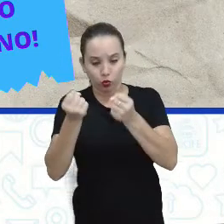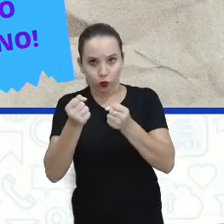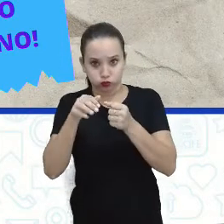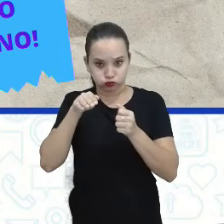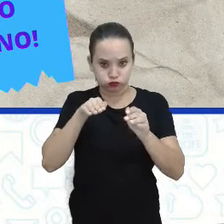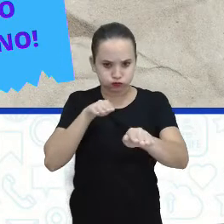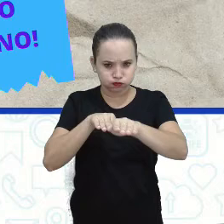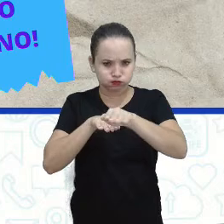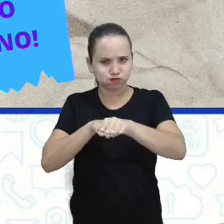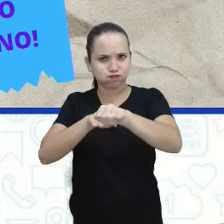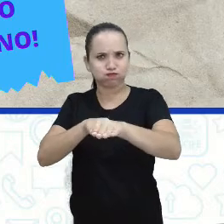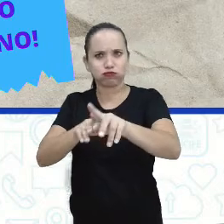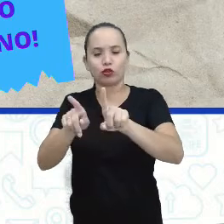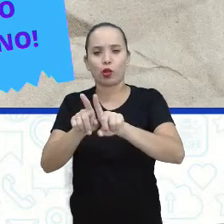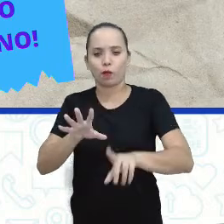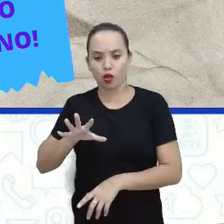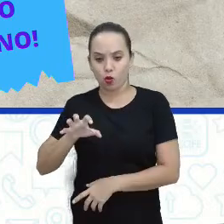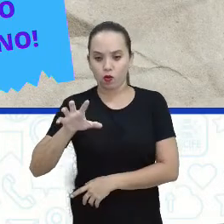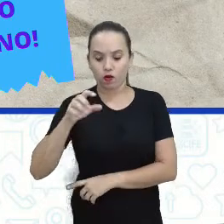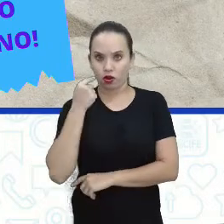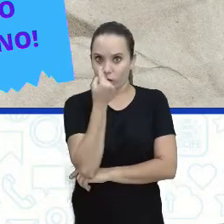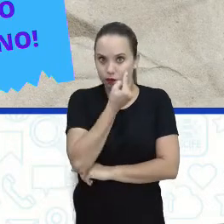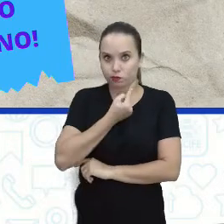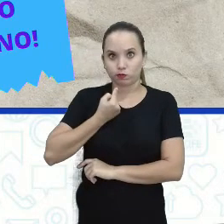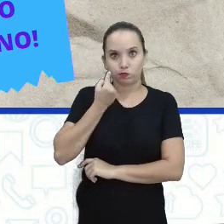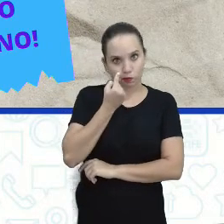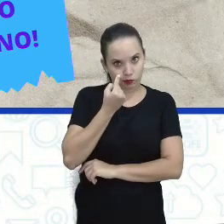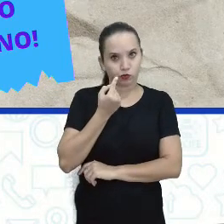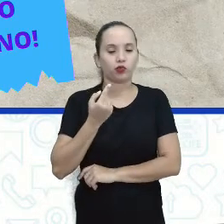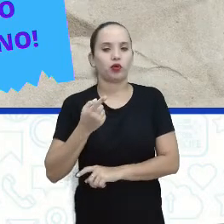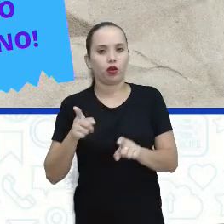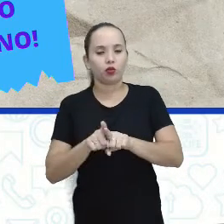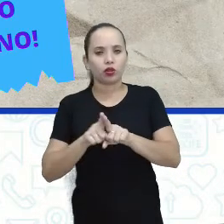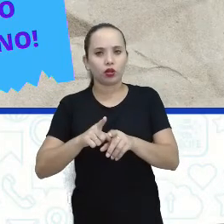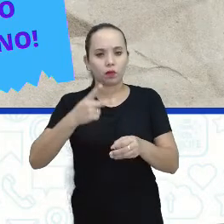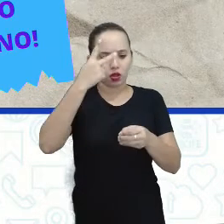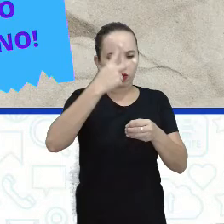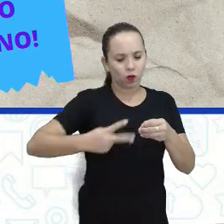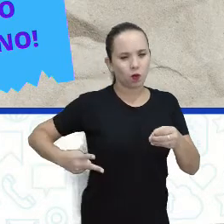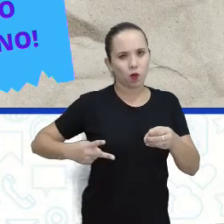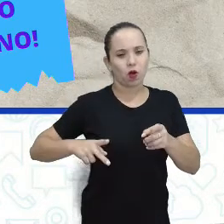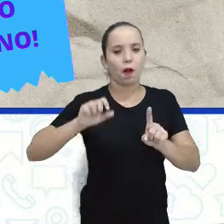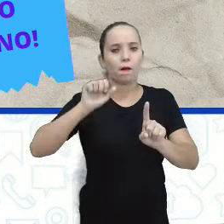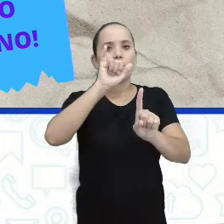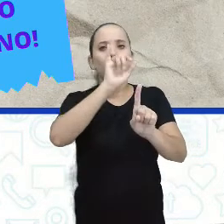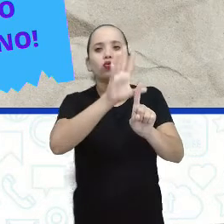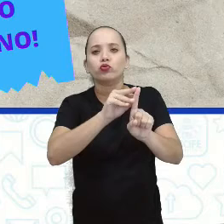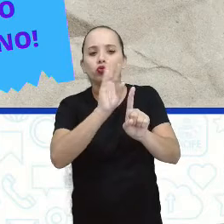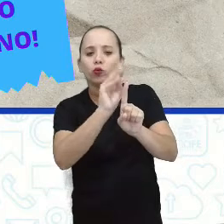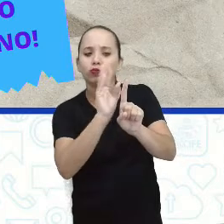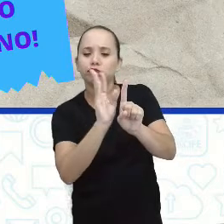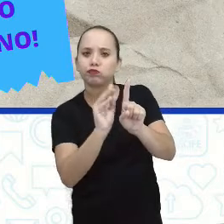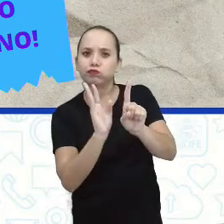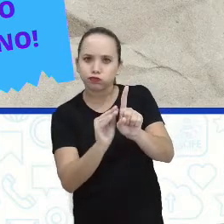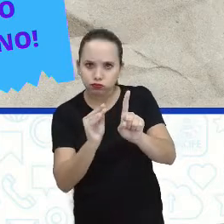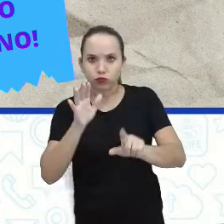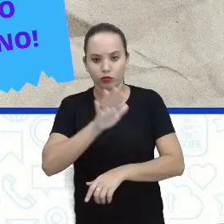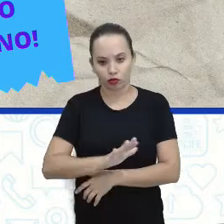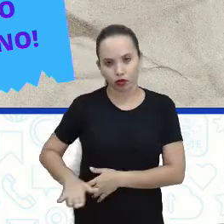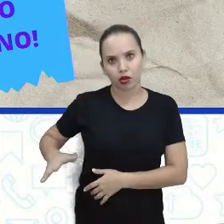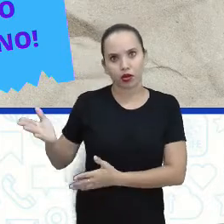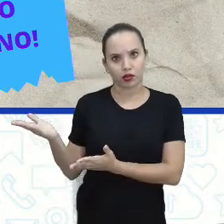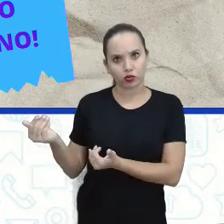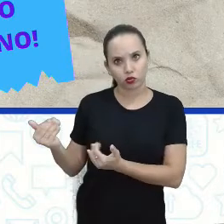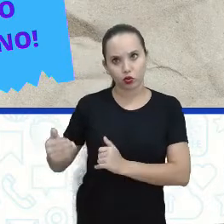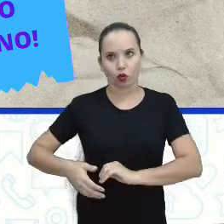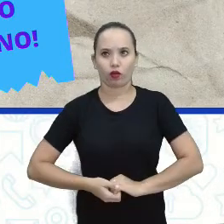falamos do combate ao câncer bucal, já falamos também do abuso e exploração sexual contra criança e adolescente. E a professora Cláudia